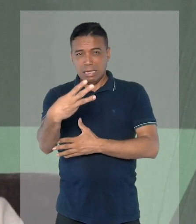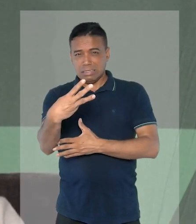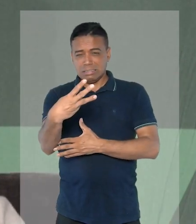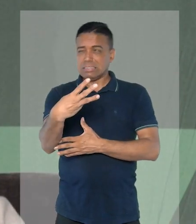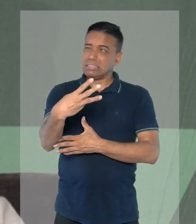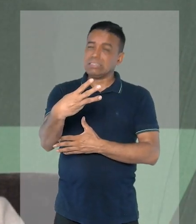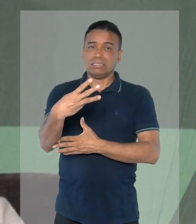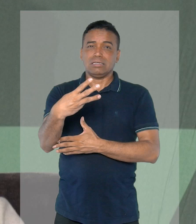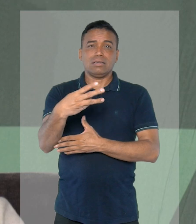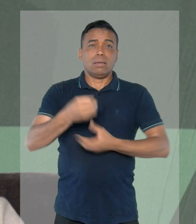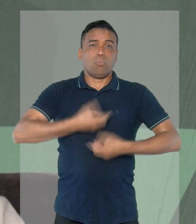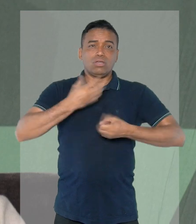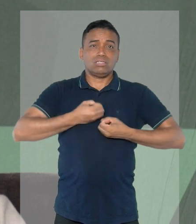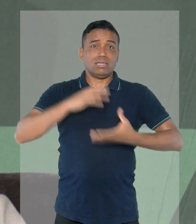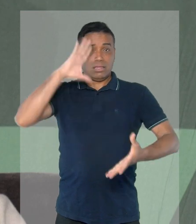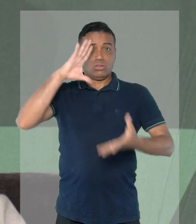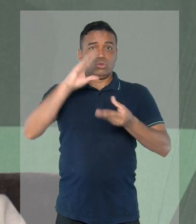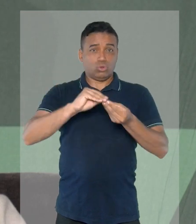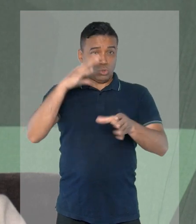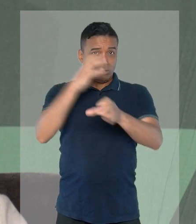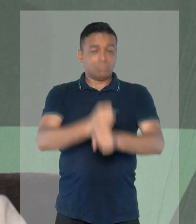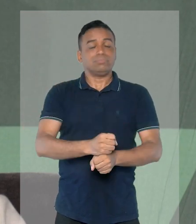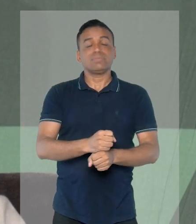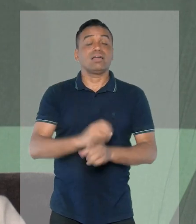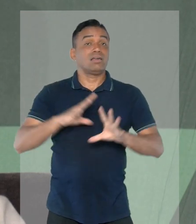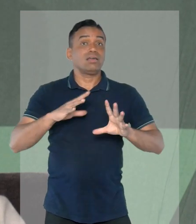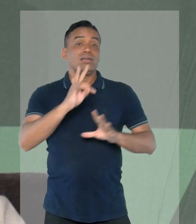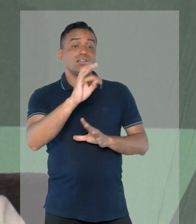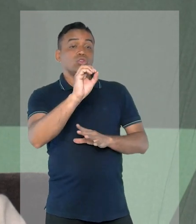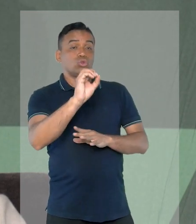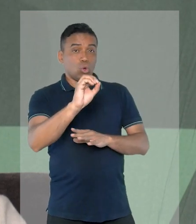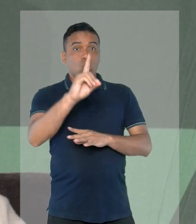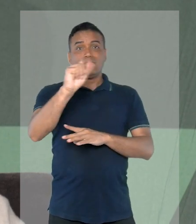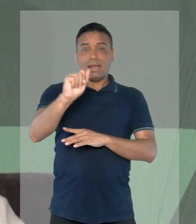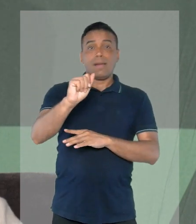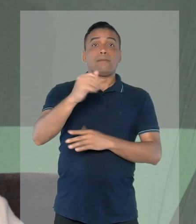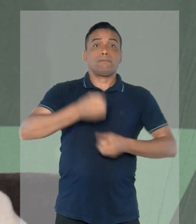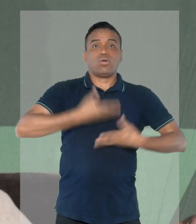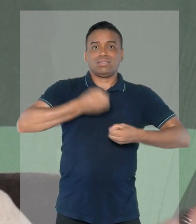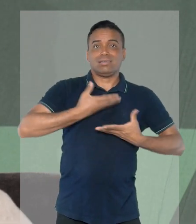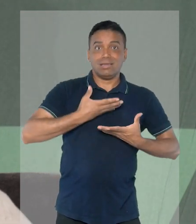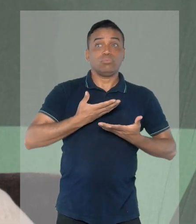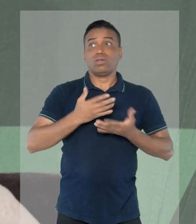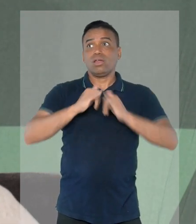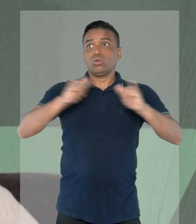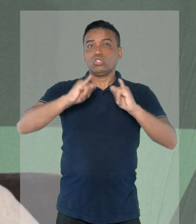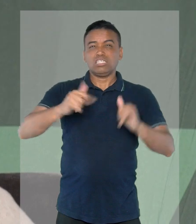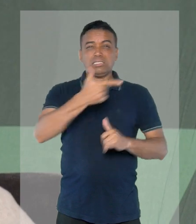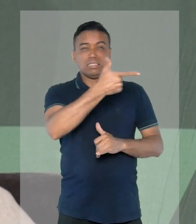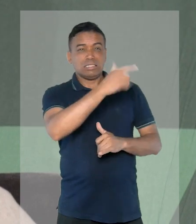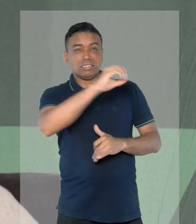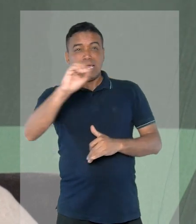lançada a Poesia Completa. Toda Poesia, né? Toda Poesia. É de 2013. A gente tem notícia que esse livro já vendeu mais de